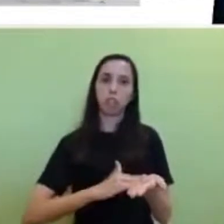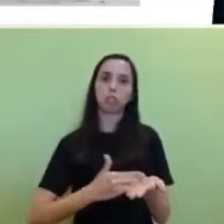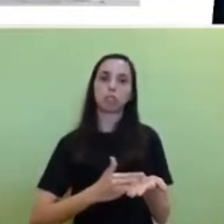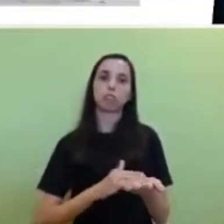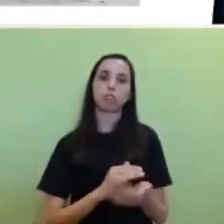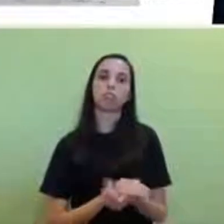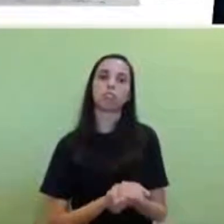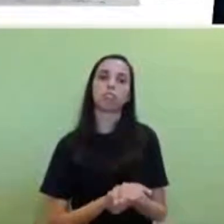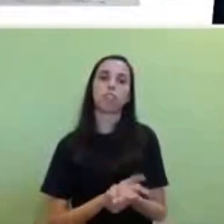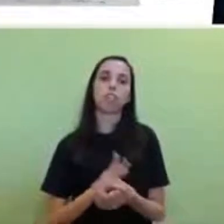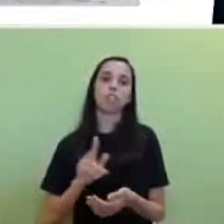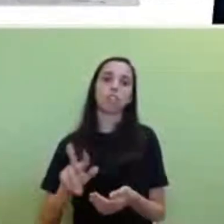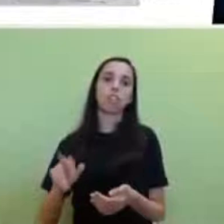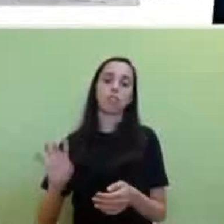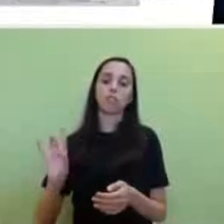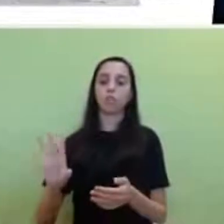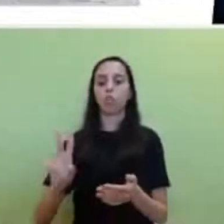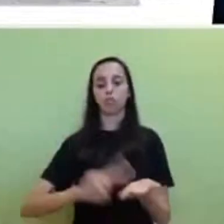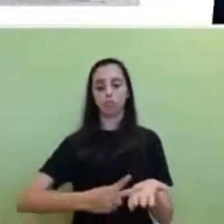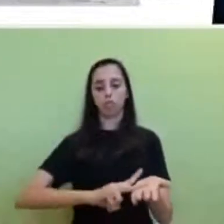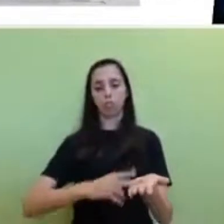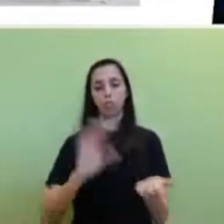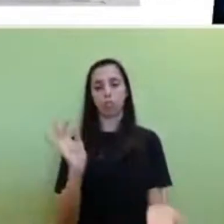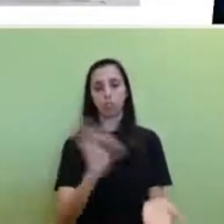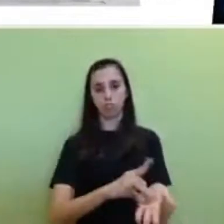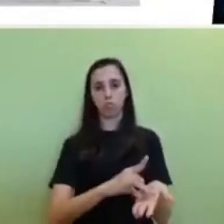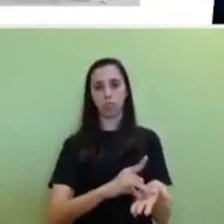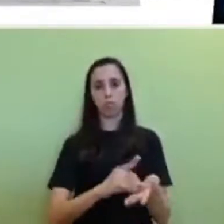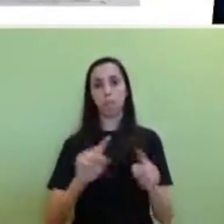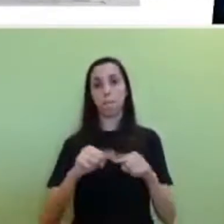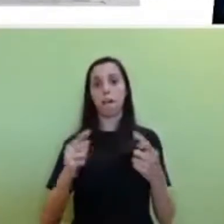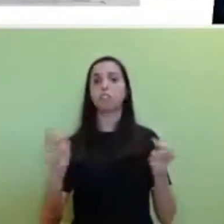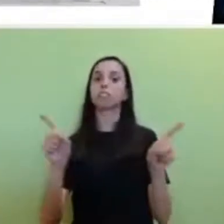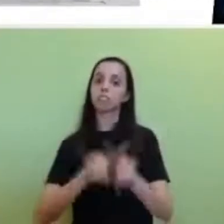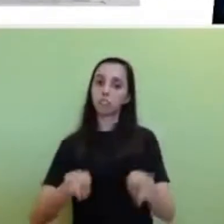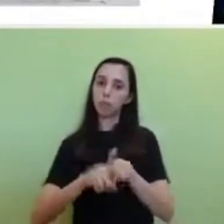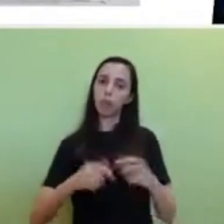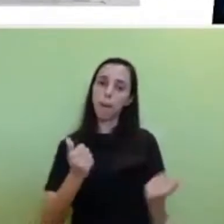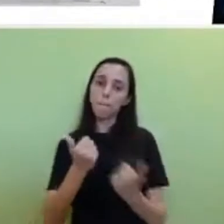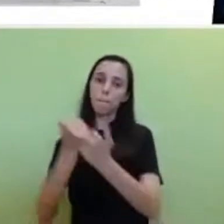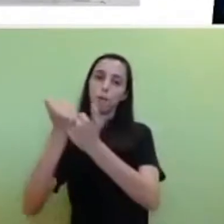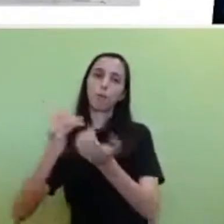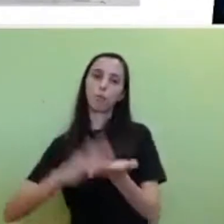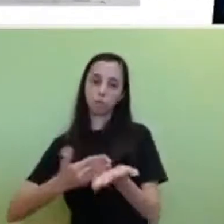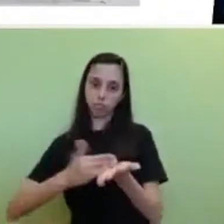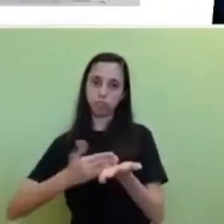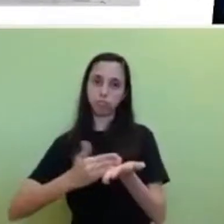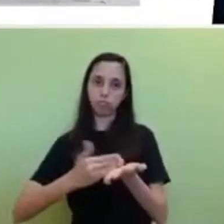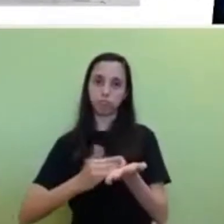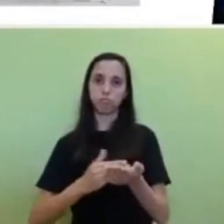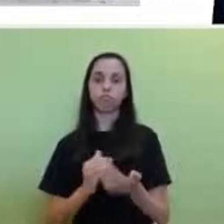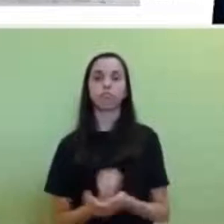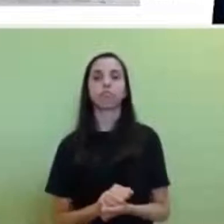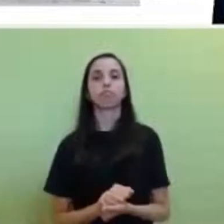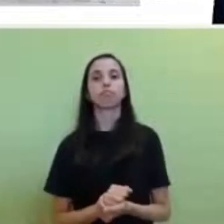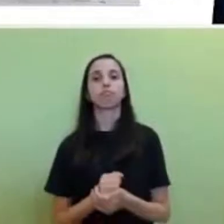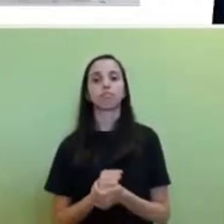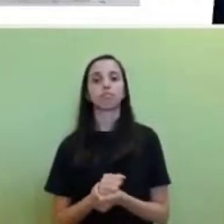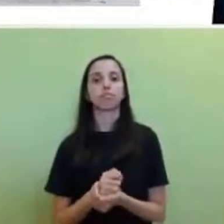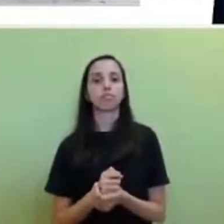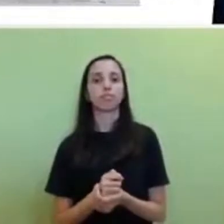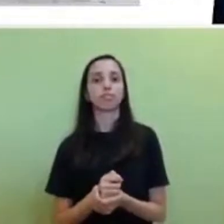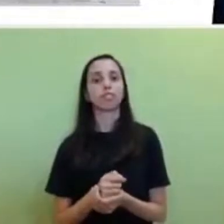só para a tradução de fato, mas também como um apoio para a interpretação. Muito bem, então, estou